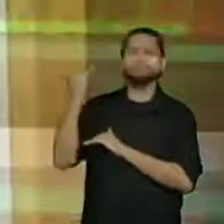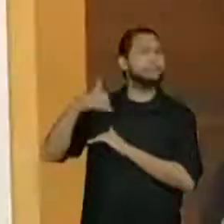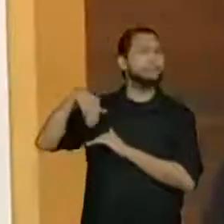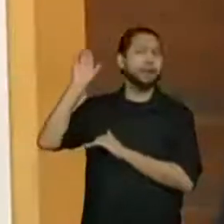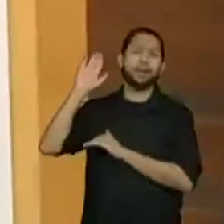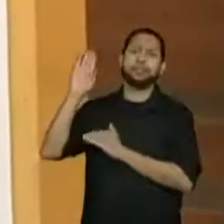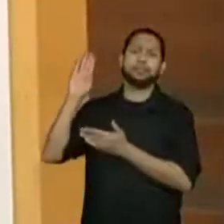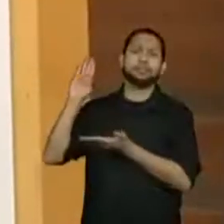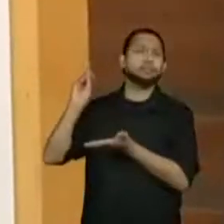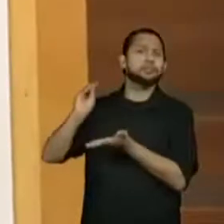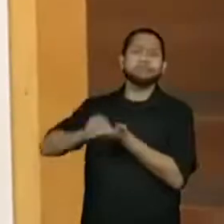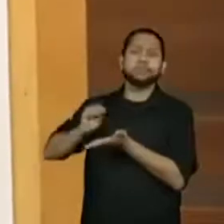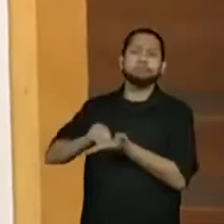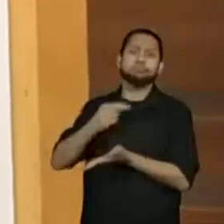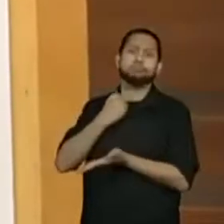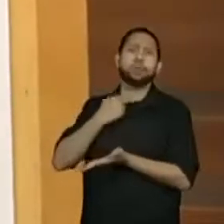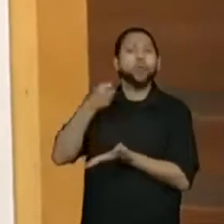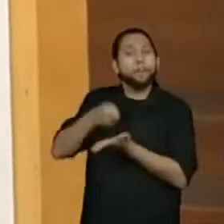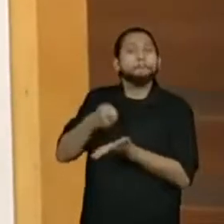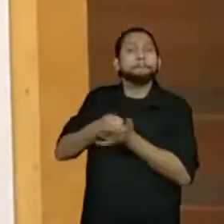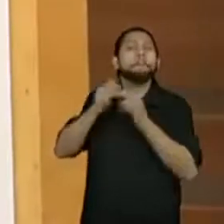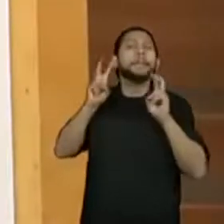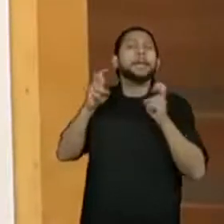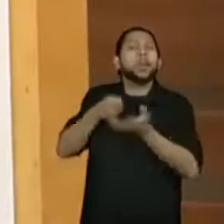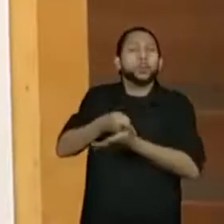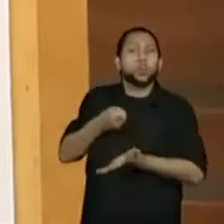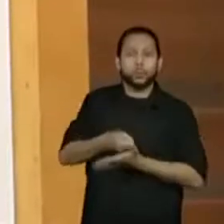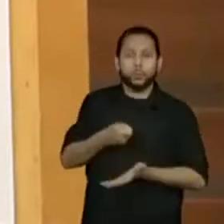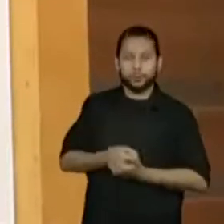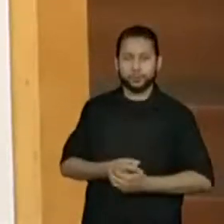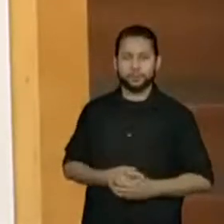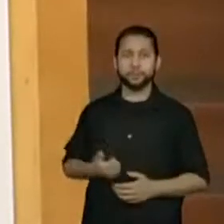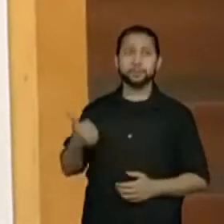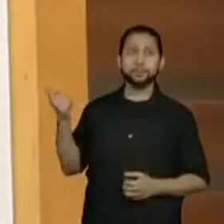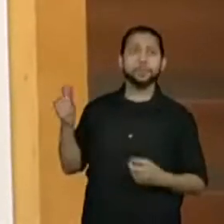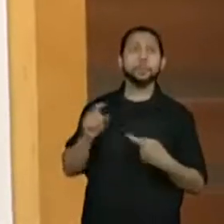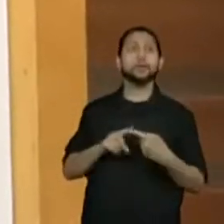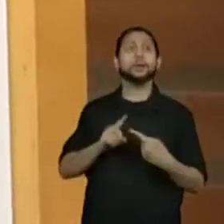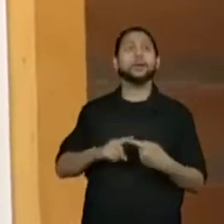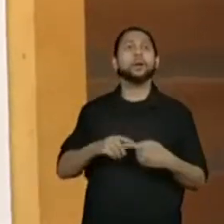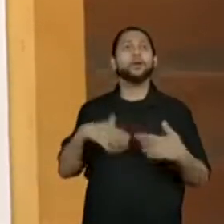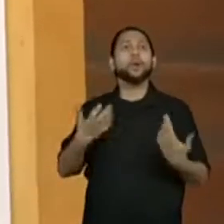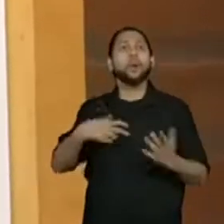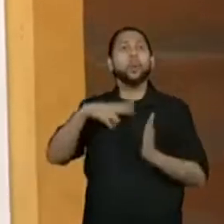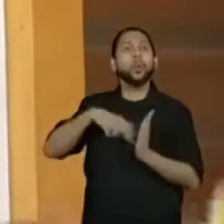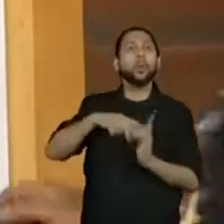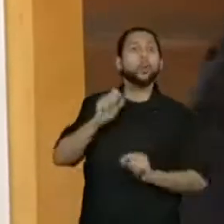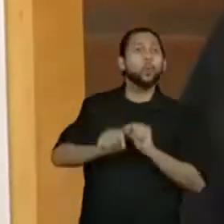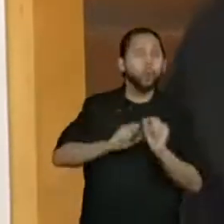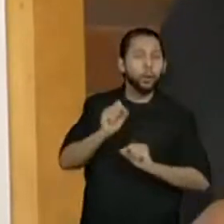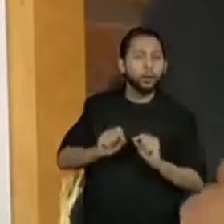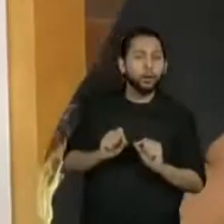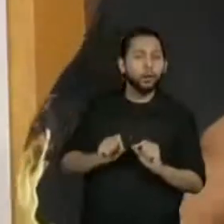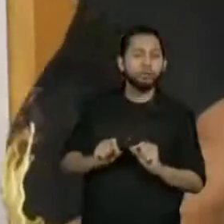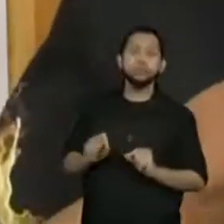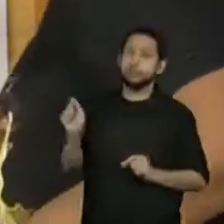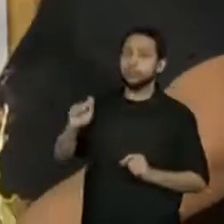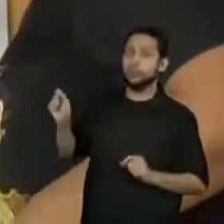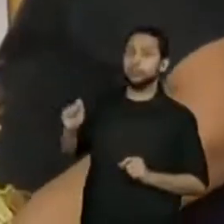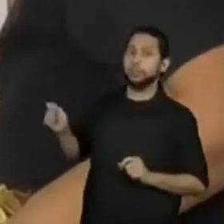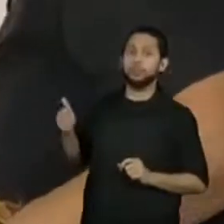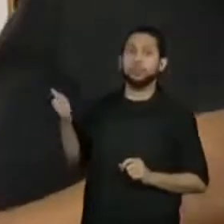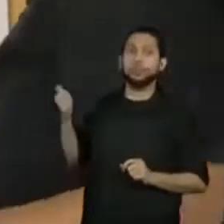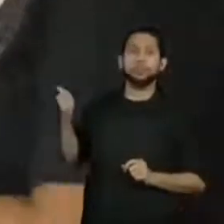obrigatória. Está para vocês, bonitinho, citar a matéria. Sim, porque está parte aqui, ó, do